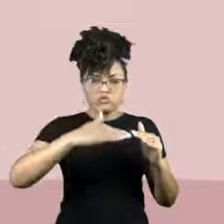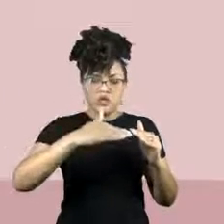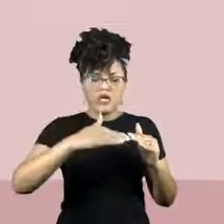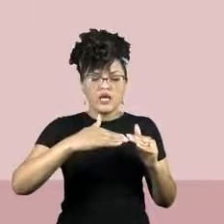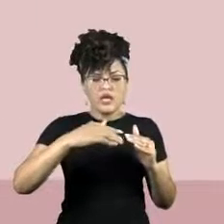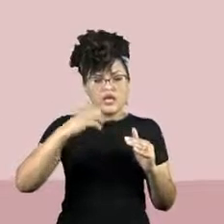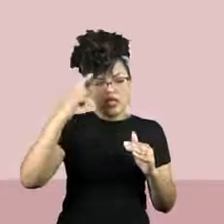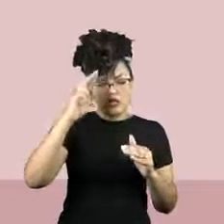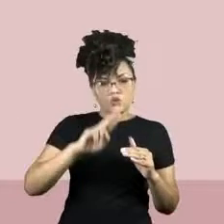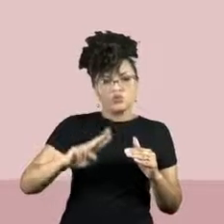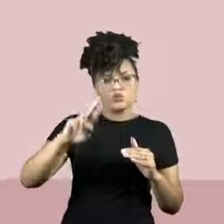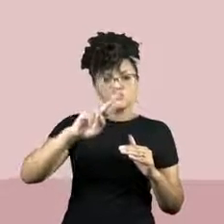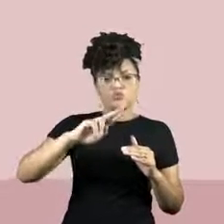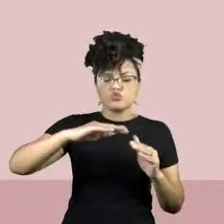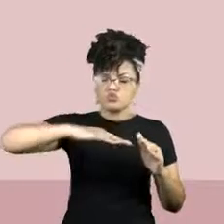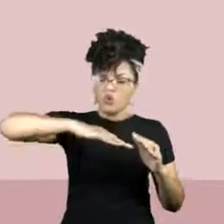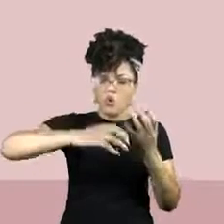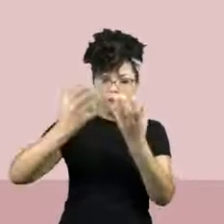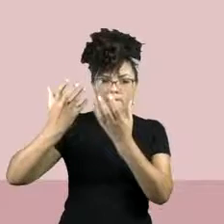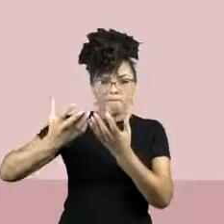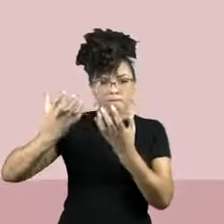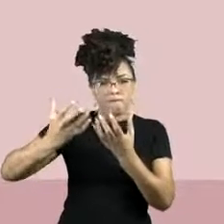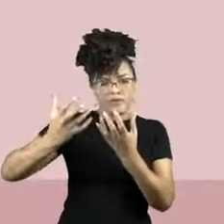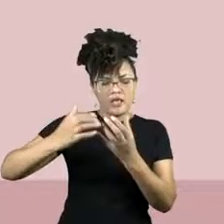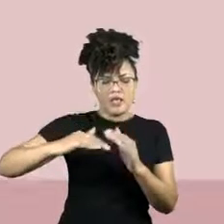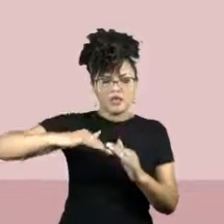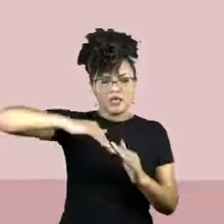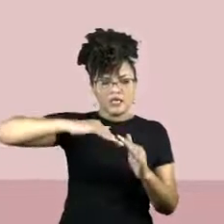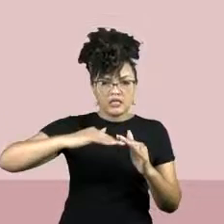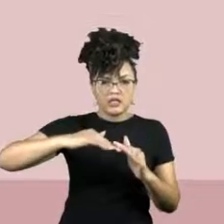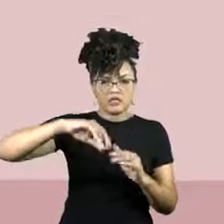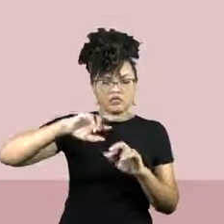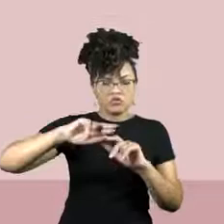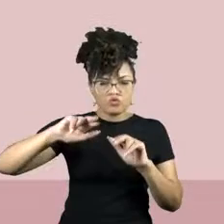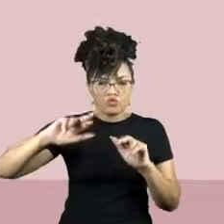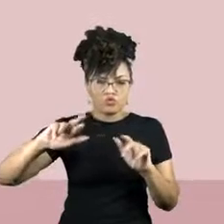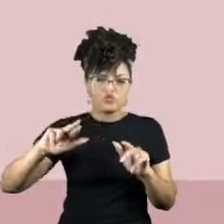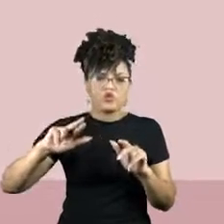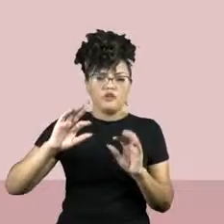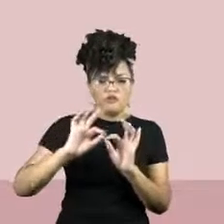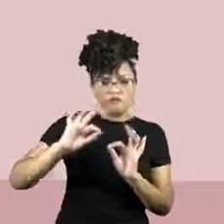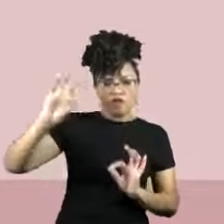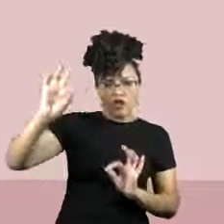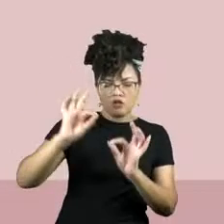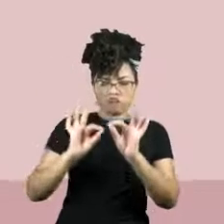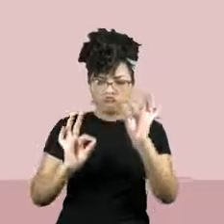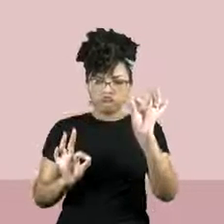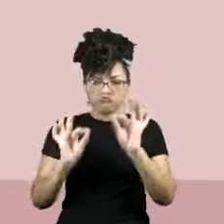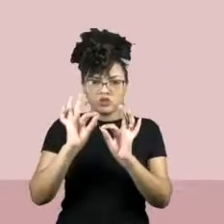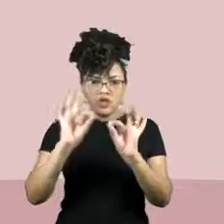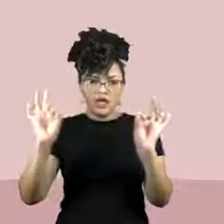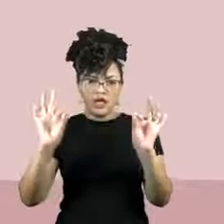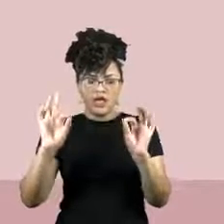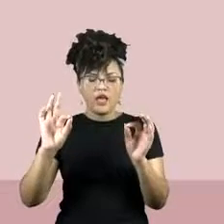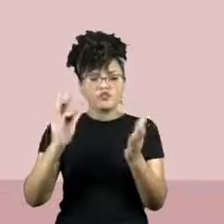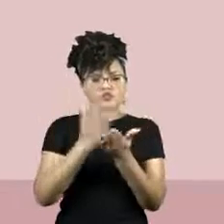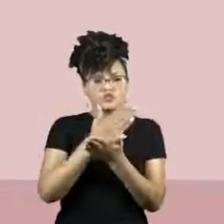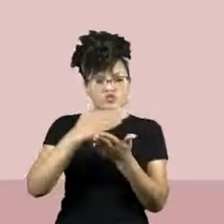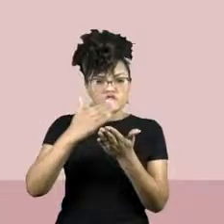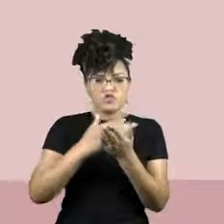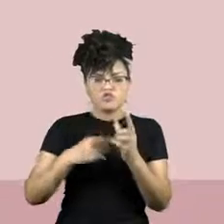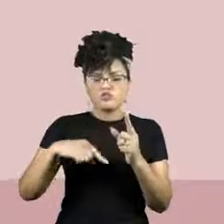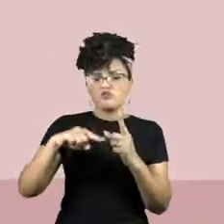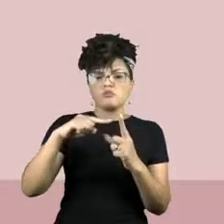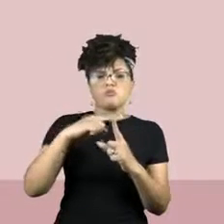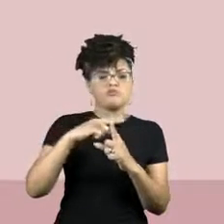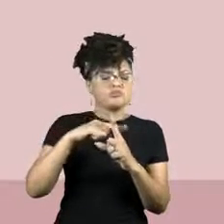20 km por metro quadrado, com uma dada inclinação do talude por uma dada altura, com todas as condições aqui, eu tenho uma boa